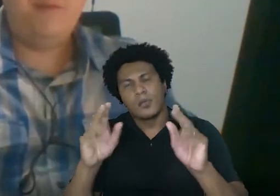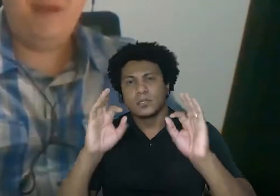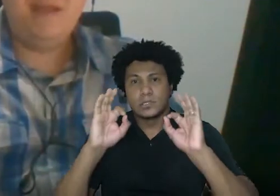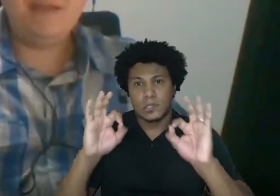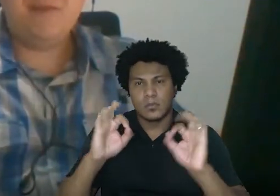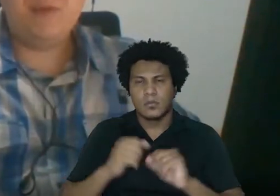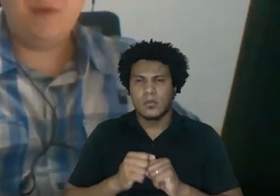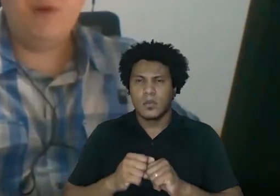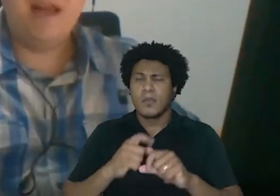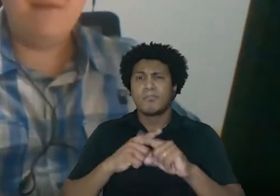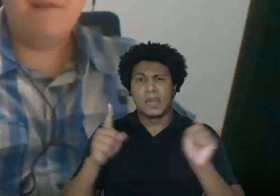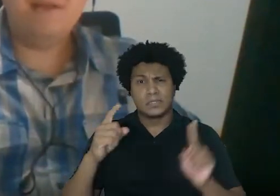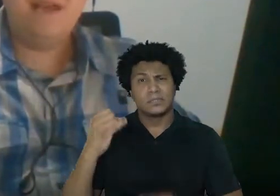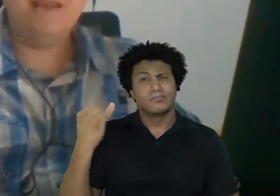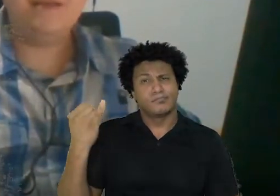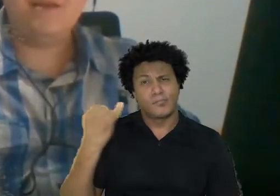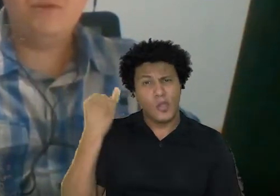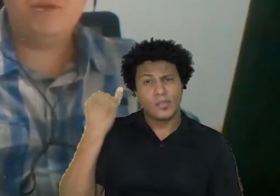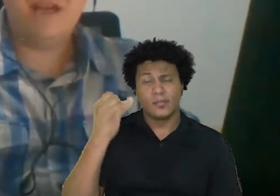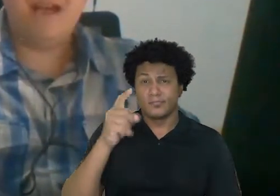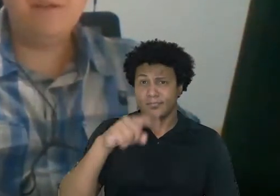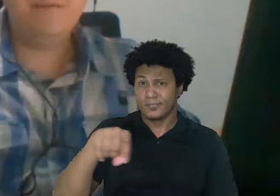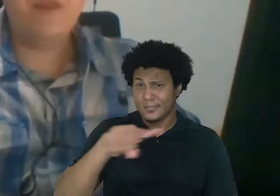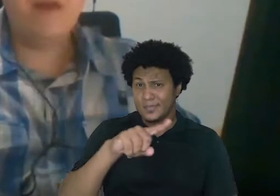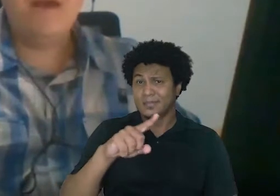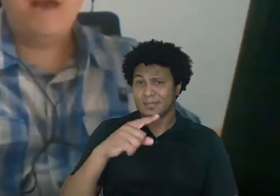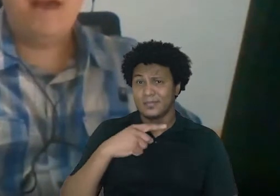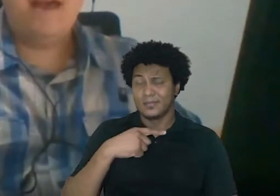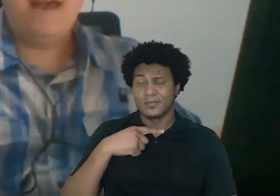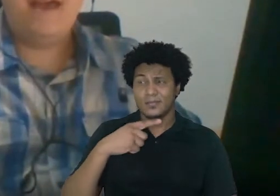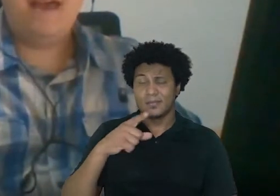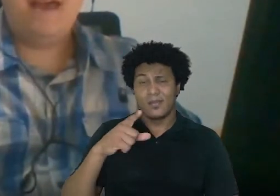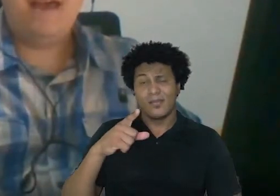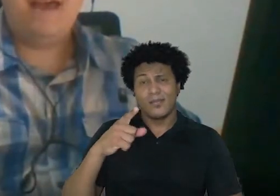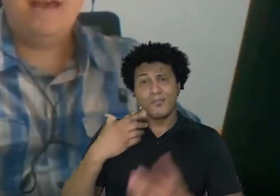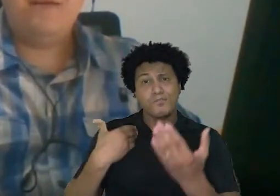um filme feminista, então vai ser uma mulher que vai fazer, então tá tudo certo.